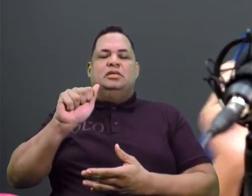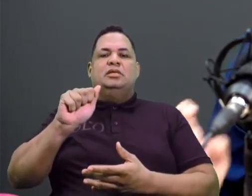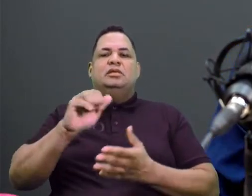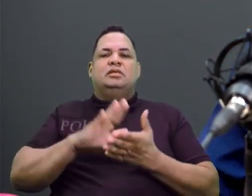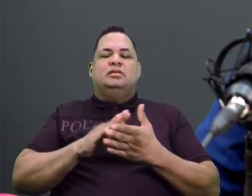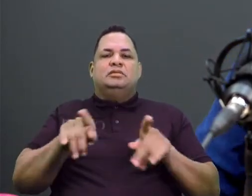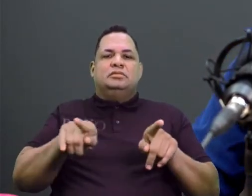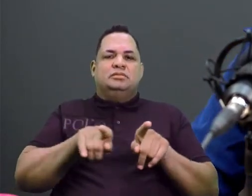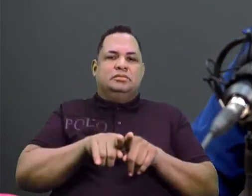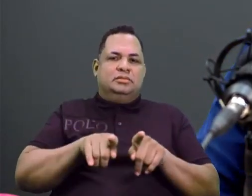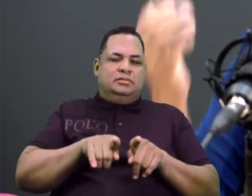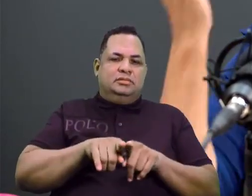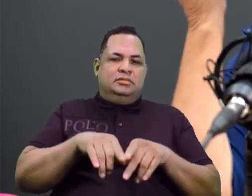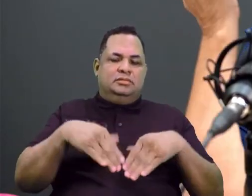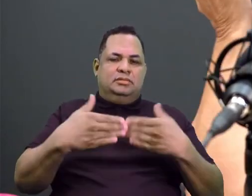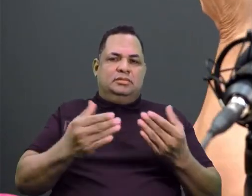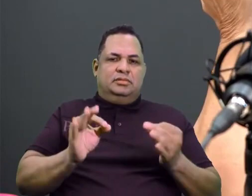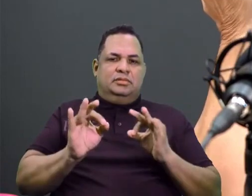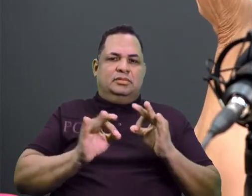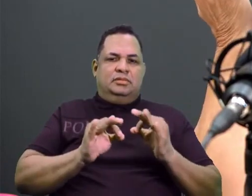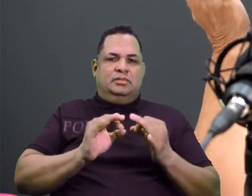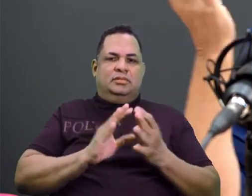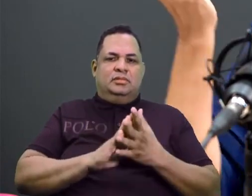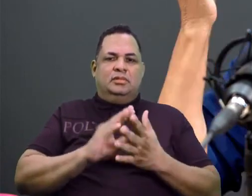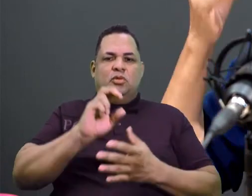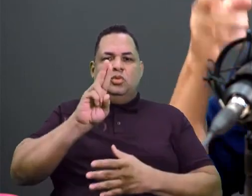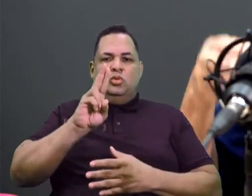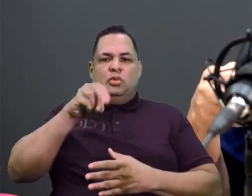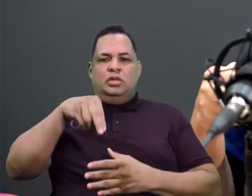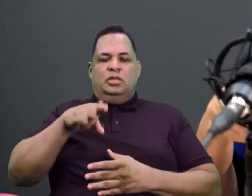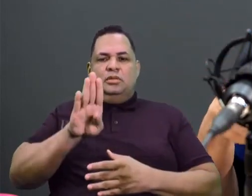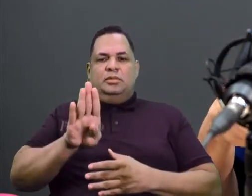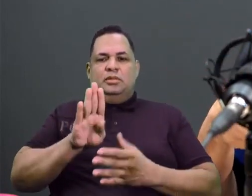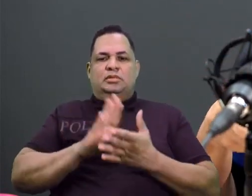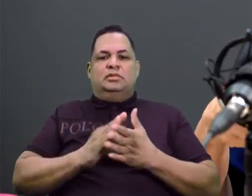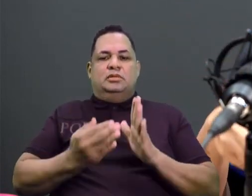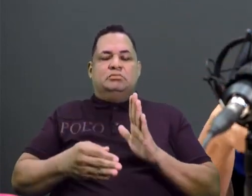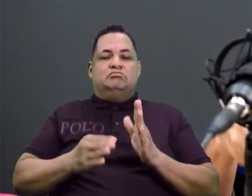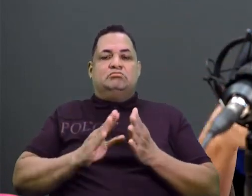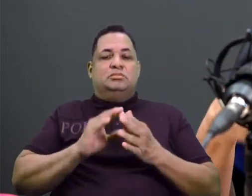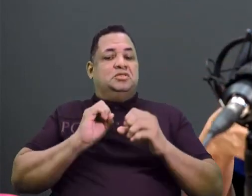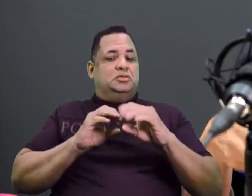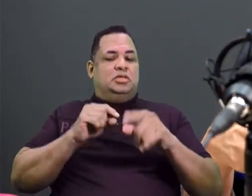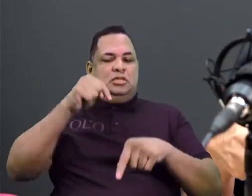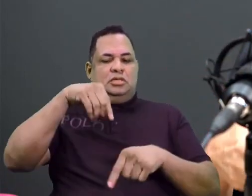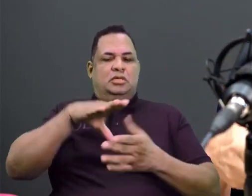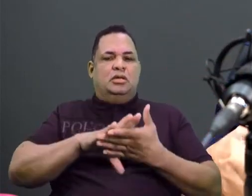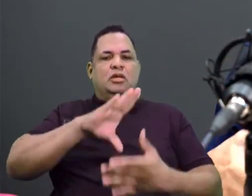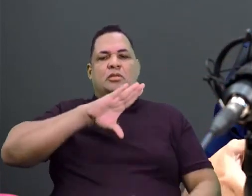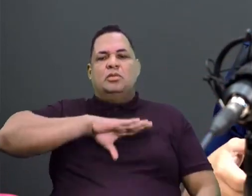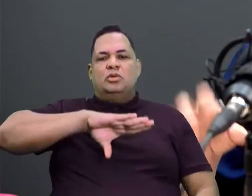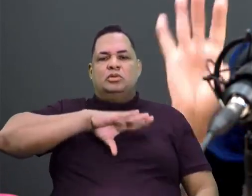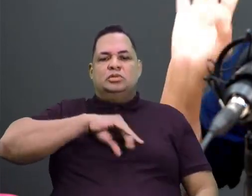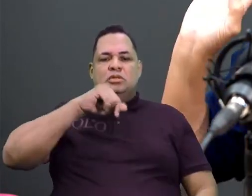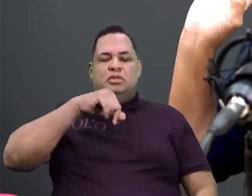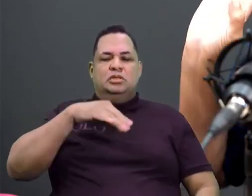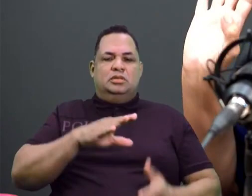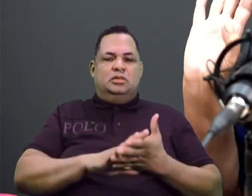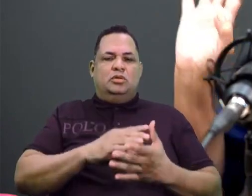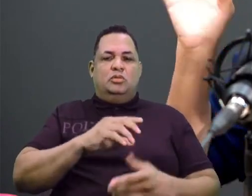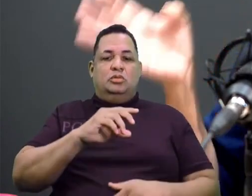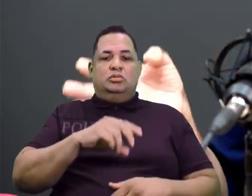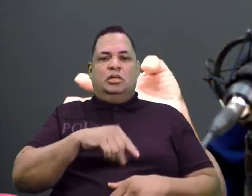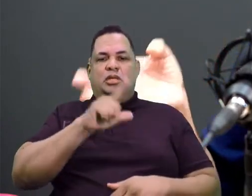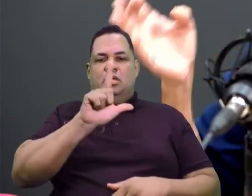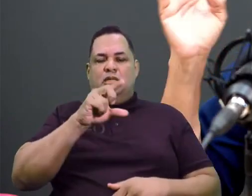A Sandra Nascimento, que é da UNB, sim, ela veio várias vezes ministrar o curso de português como segunda língua.